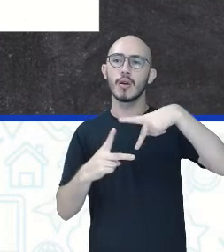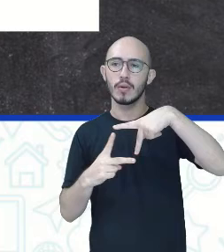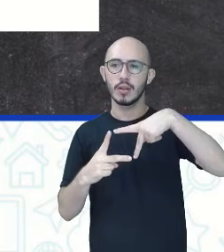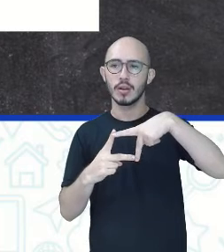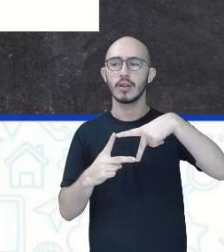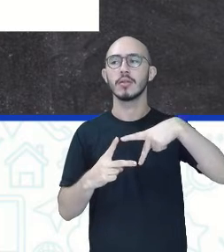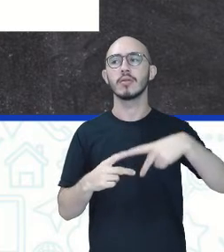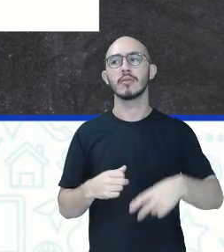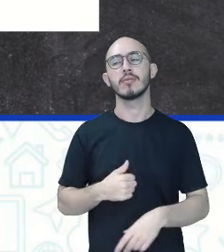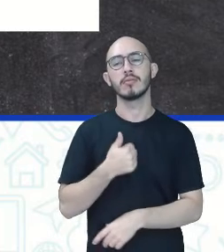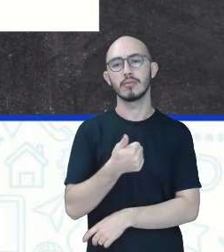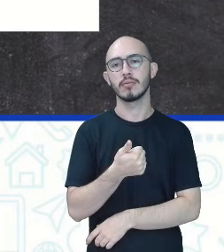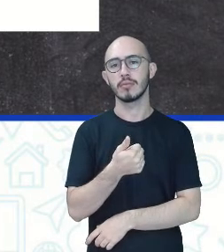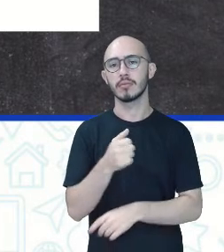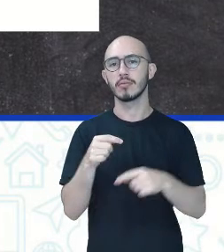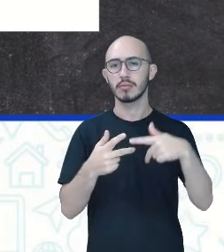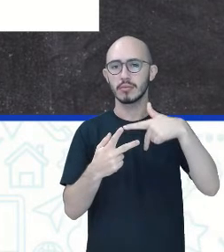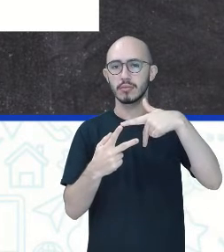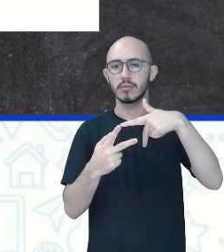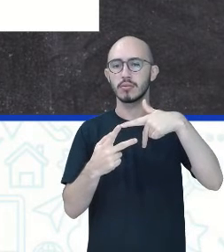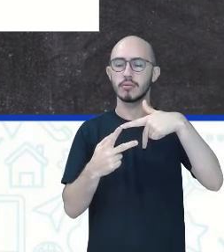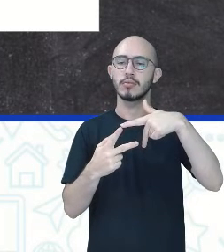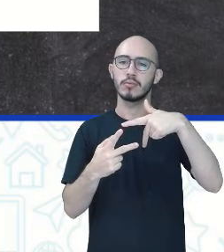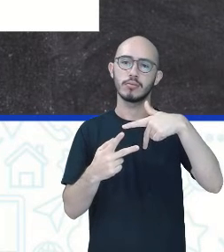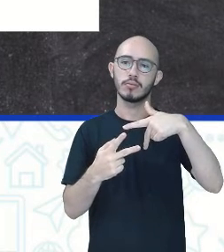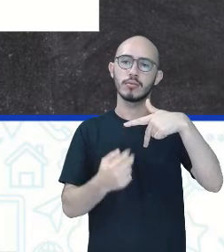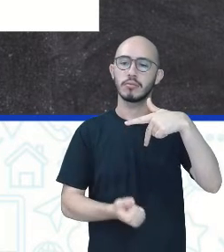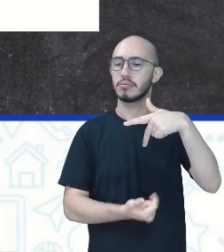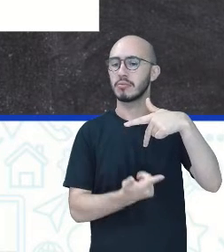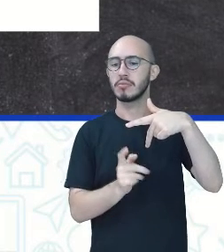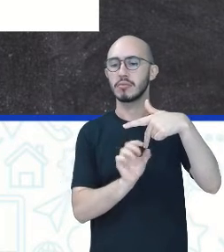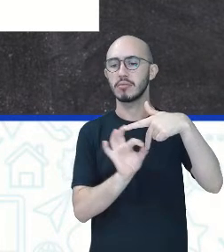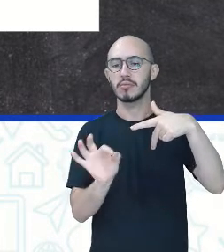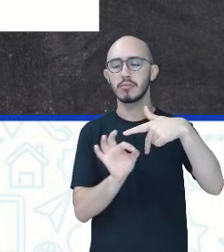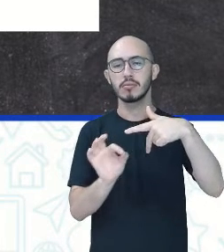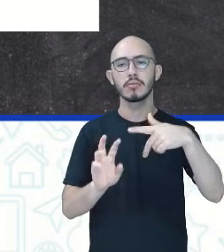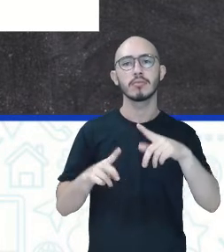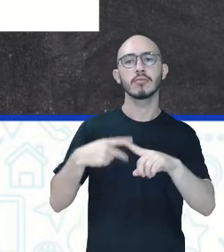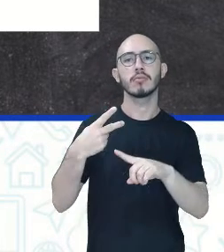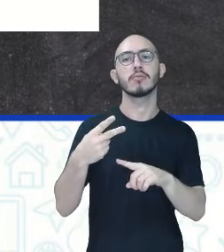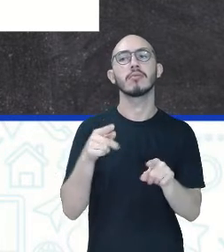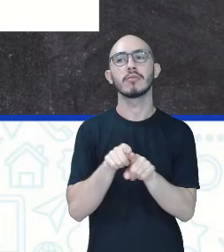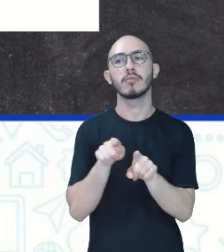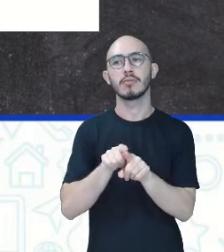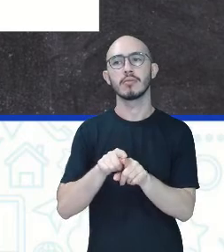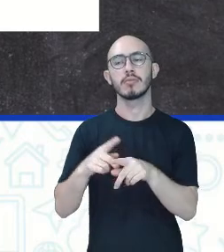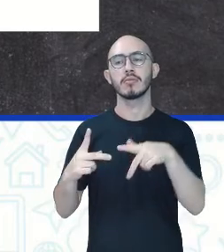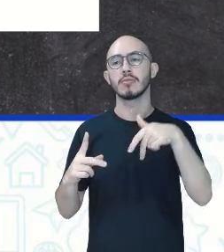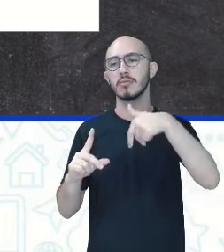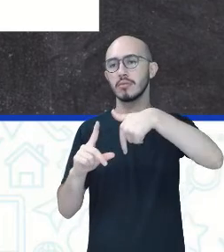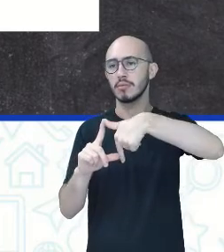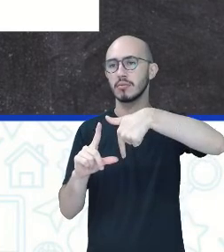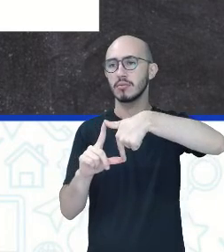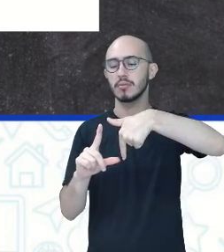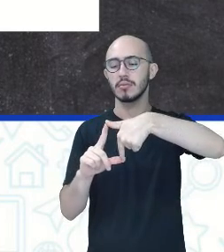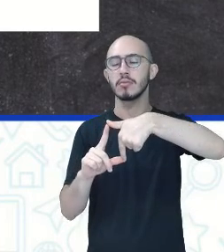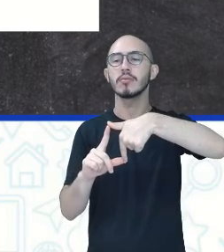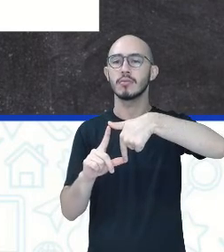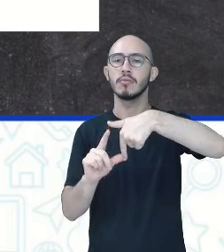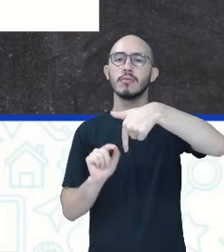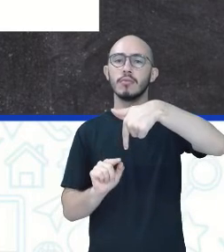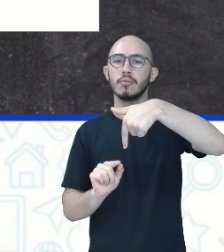valor do lado do quadrado elevado ao quadrado. E a área do retângulo é base vezes a